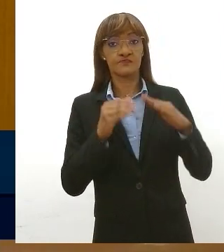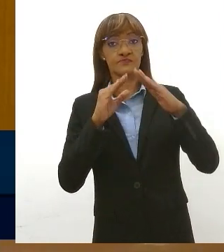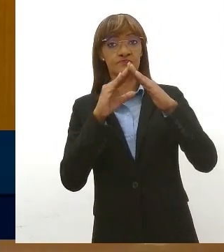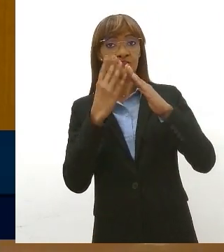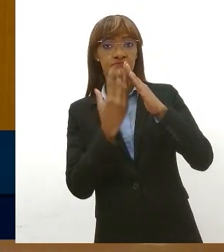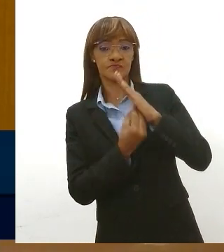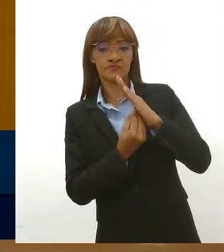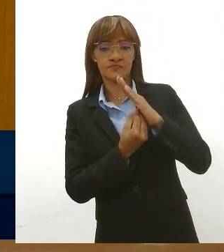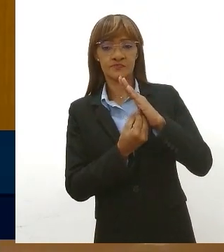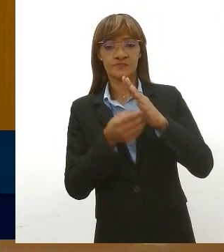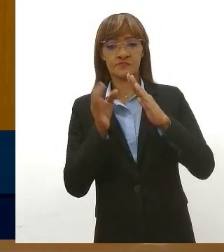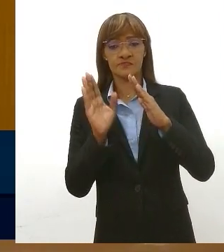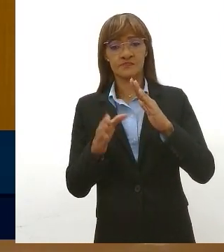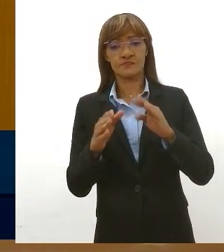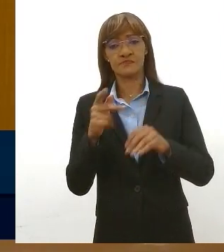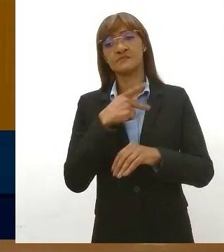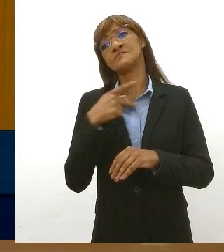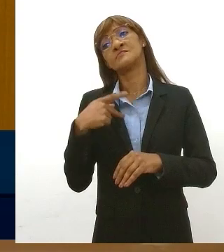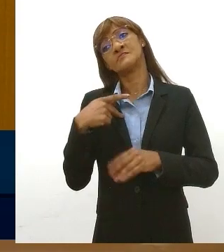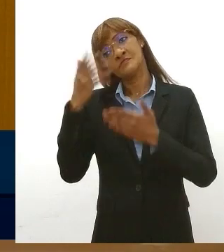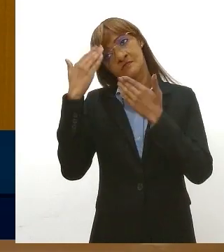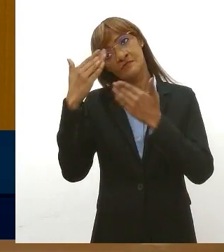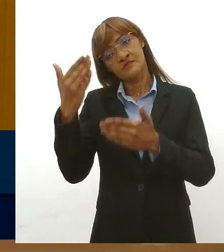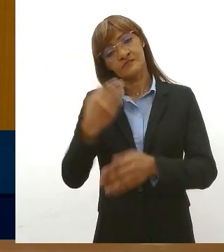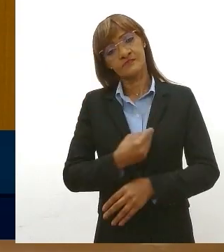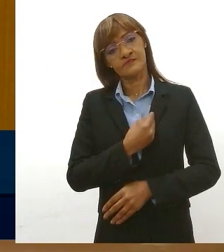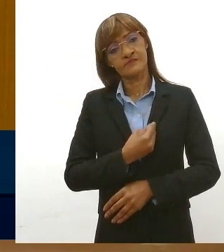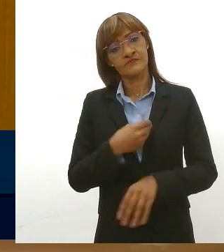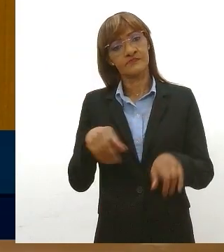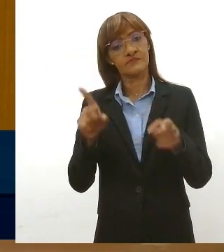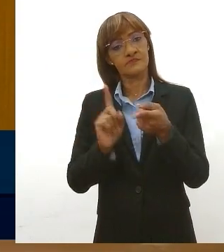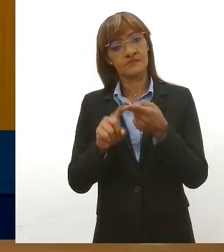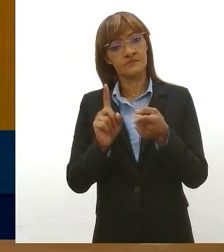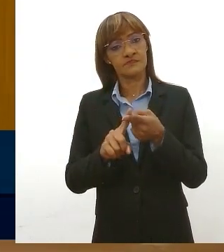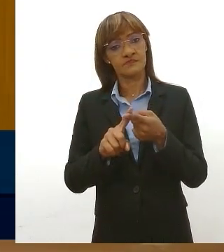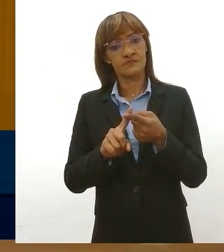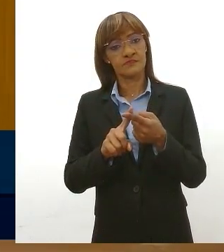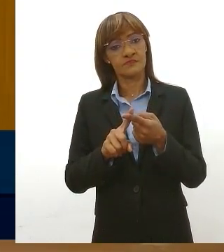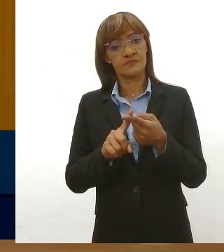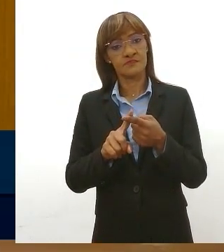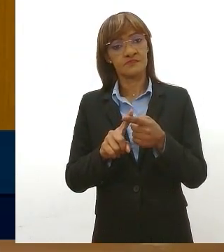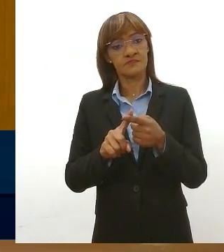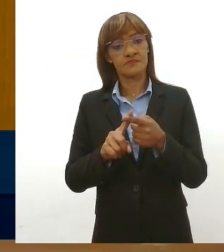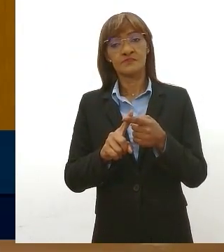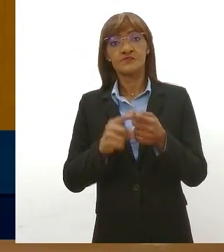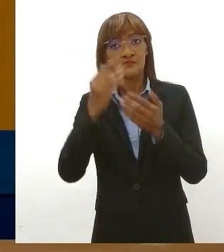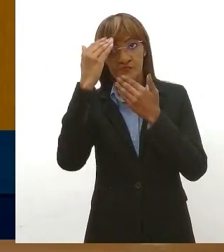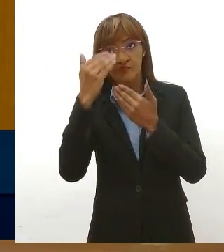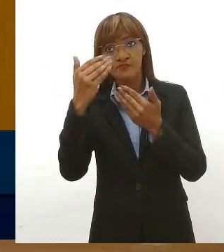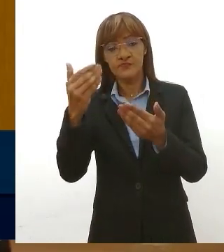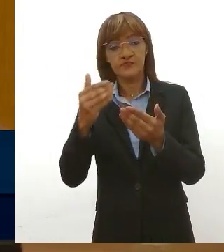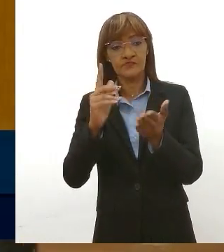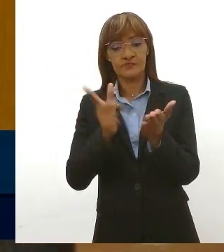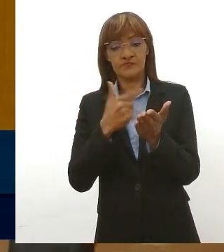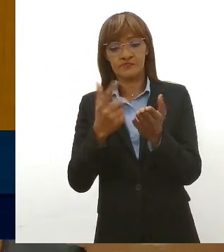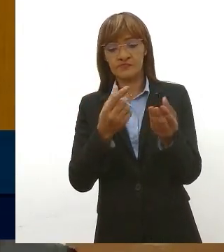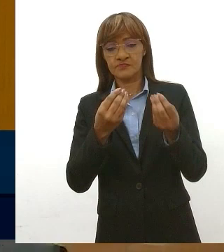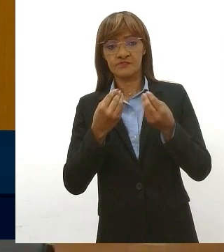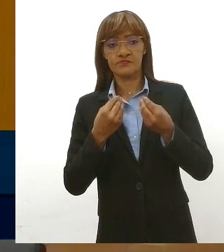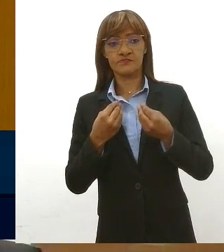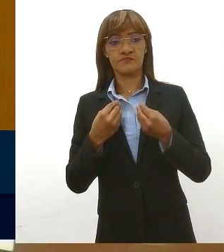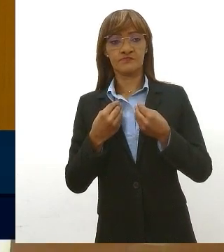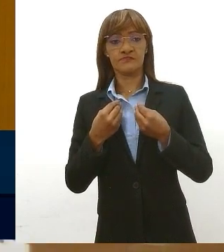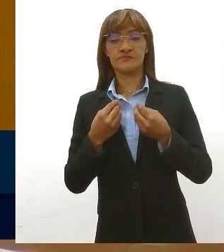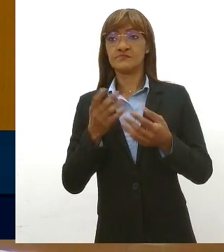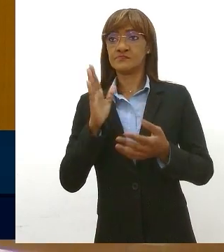sua presença e quero lhe agradecer publicamente por essa literatura muito importante, O Grande Conflito. Interessante, senhor presidente,